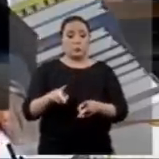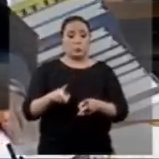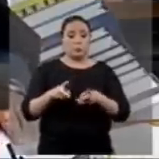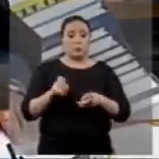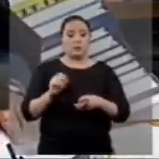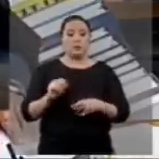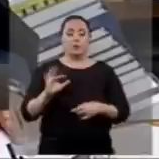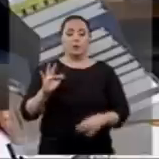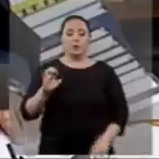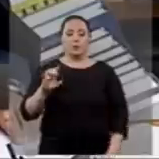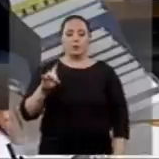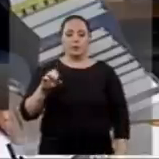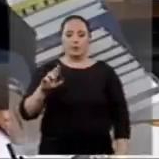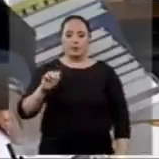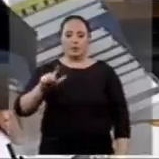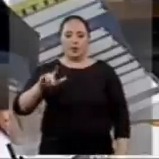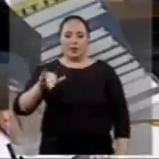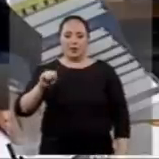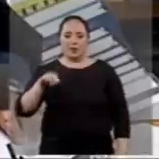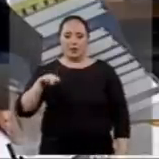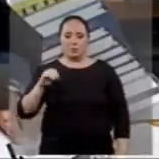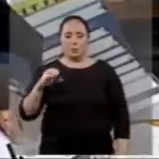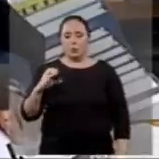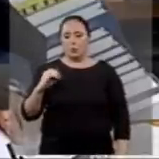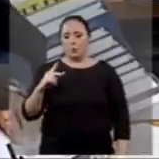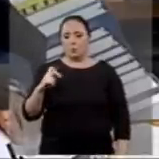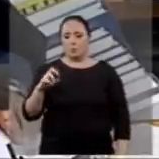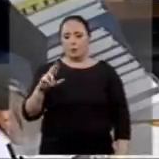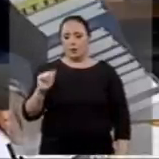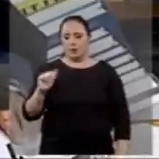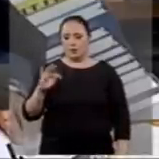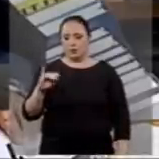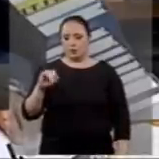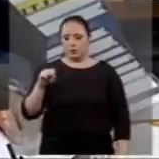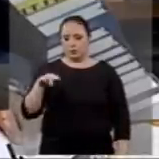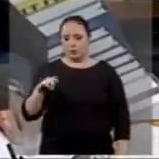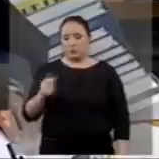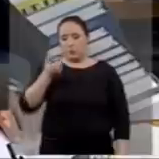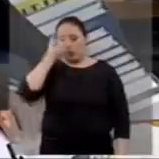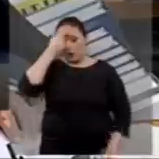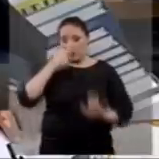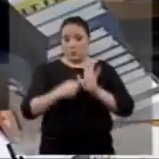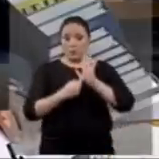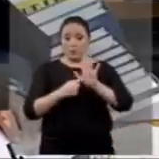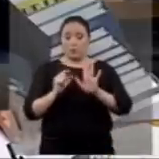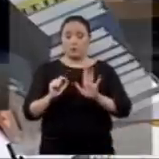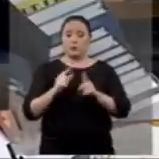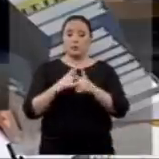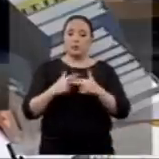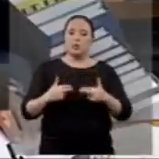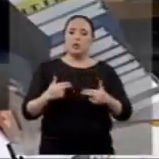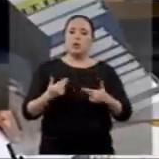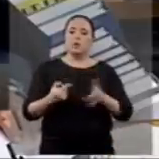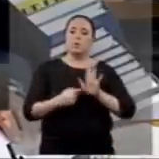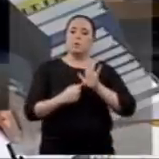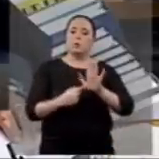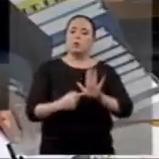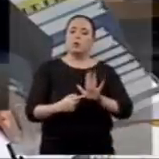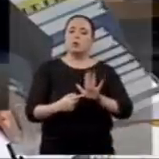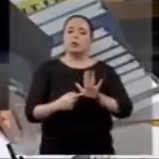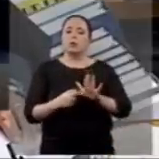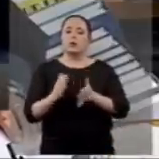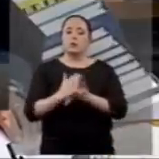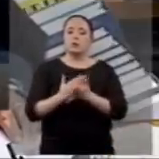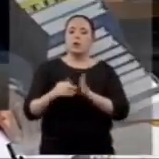considera o federalismo cooperativo. A lógica mostra-se intransponível e direciona o estabelecimento